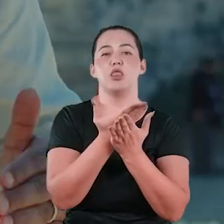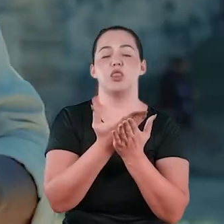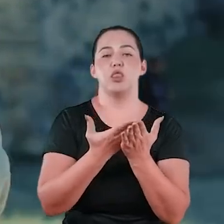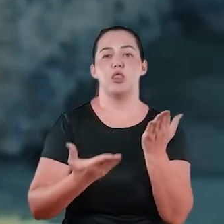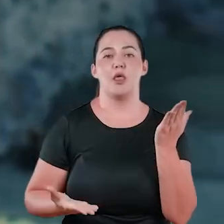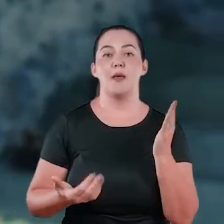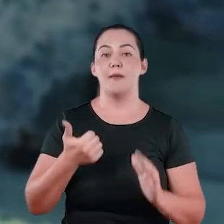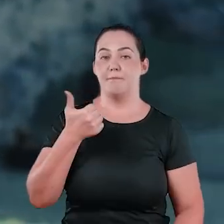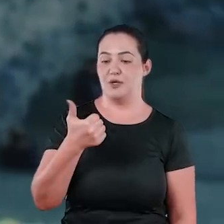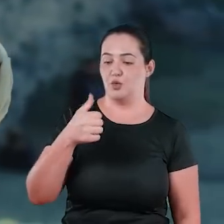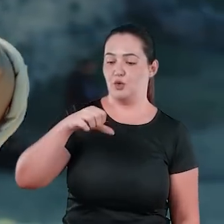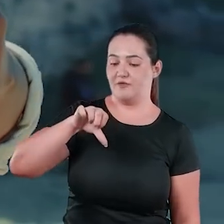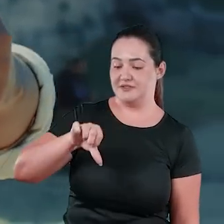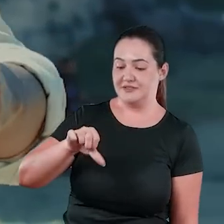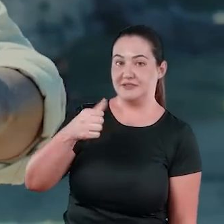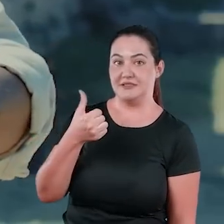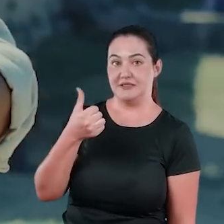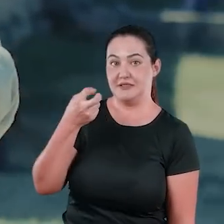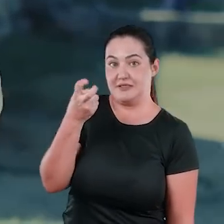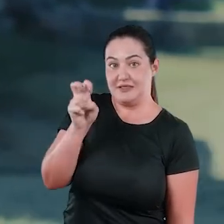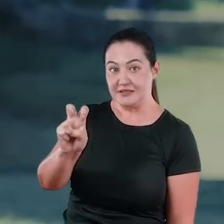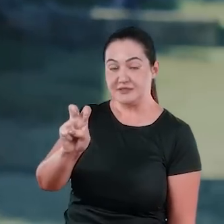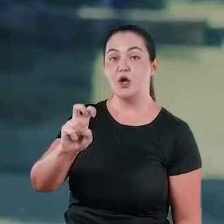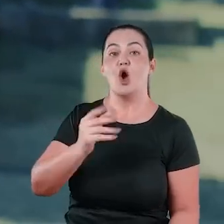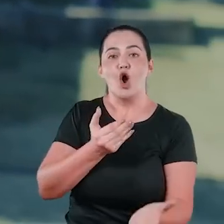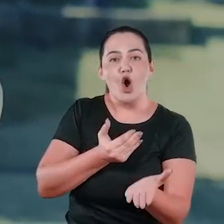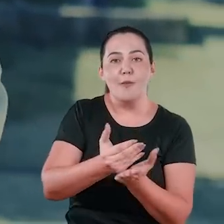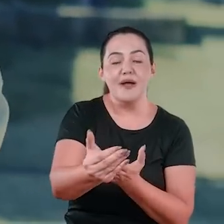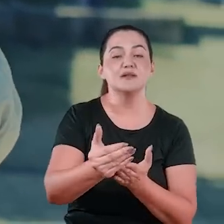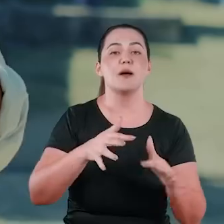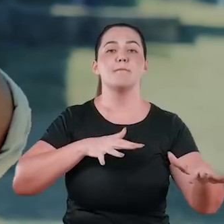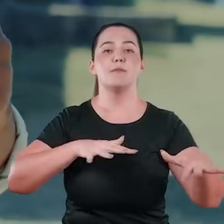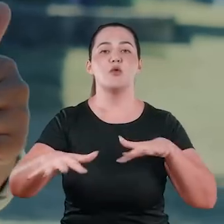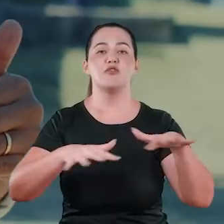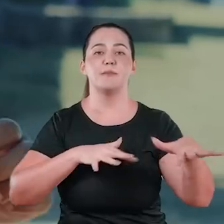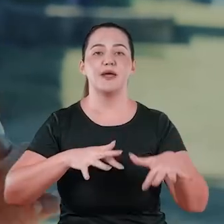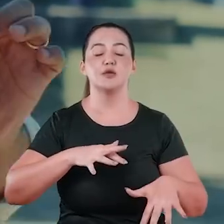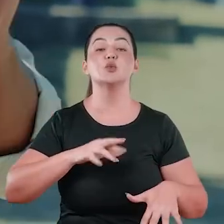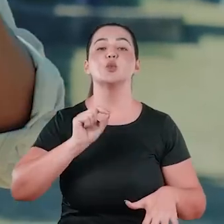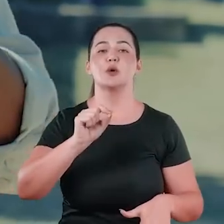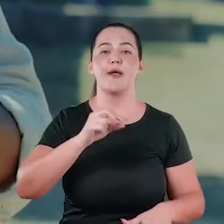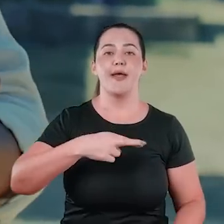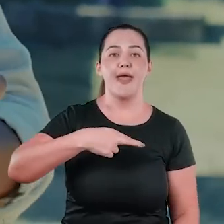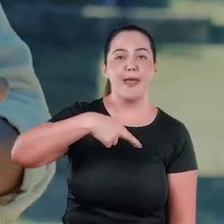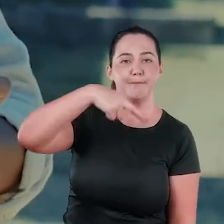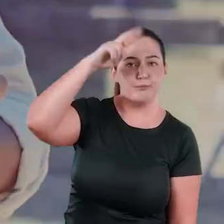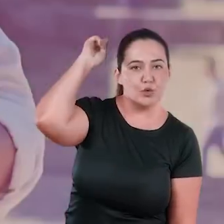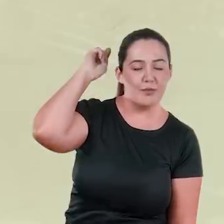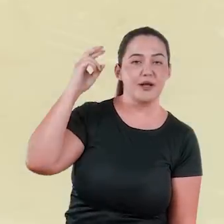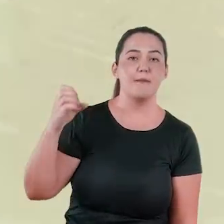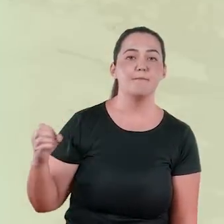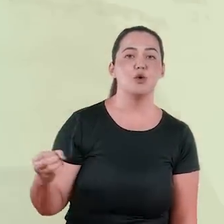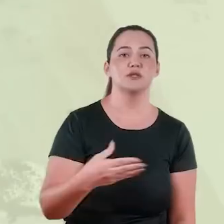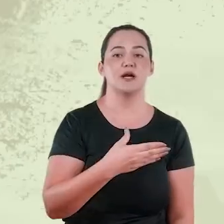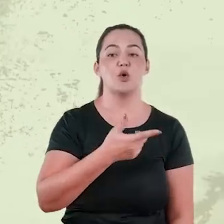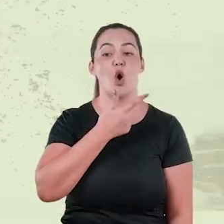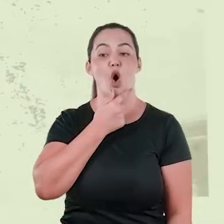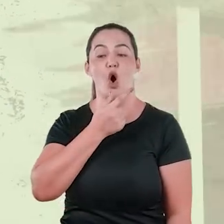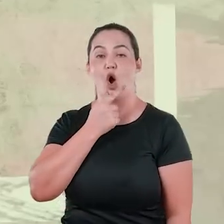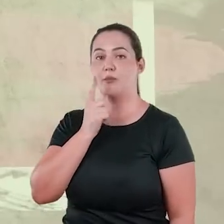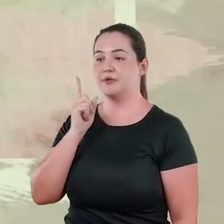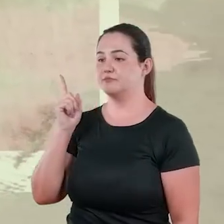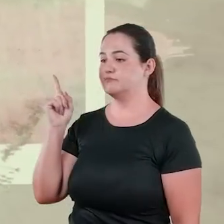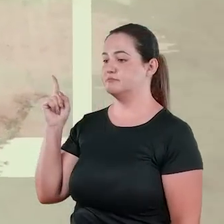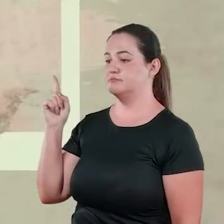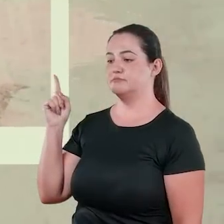1915, começa o movimento da República Moderna, inaugurado por Atatürk, um grande herói